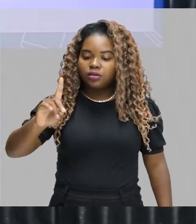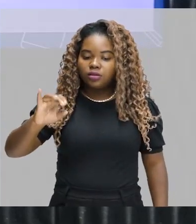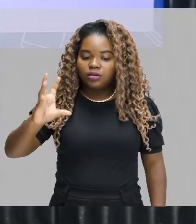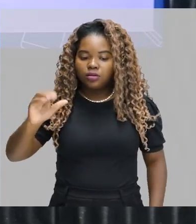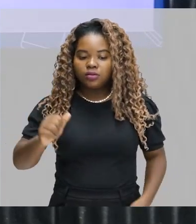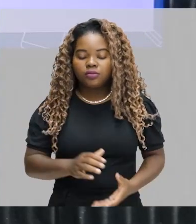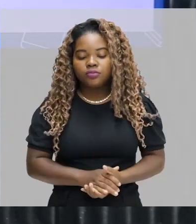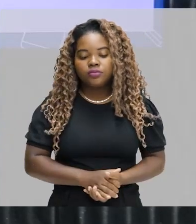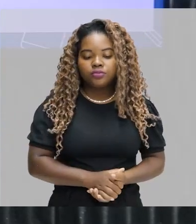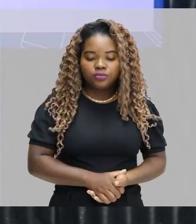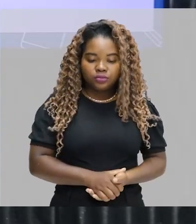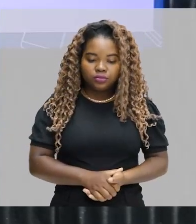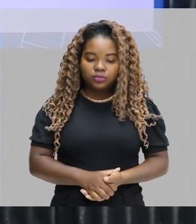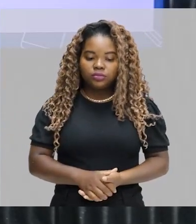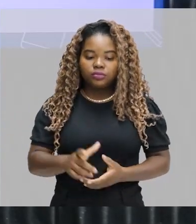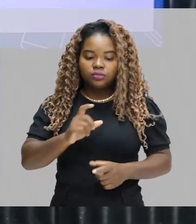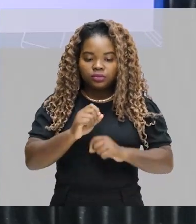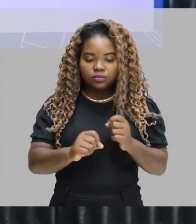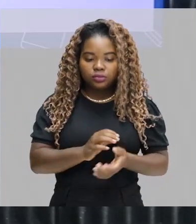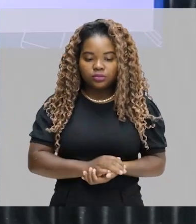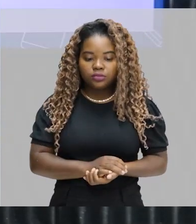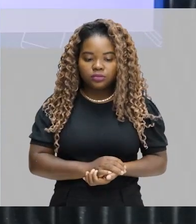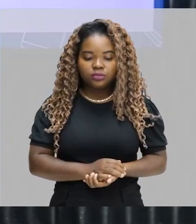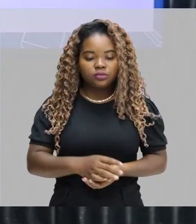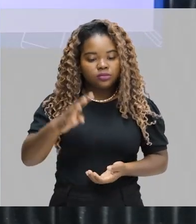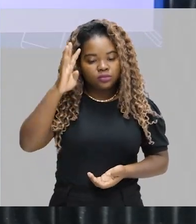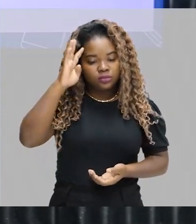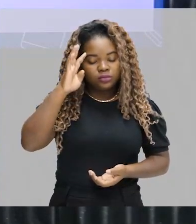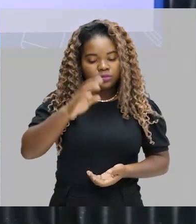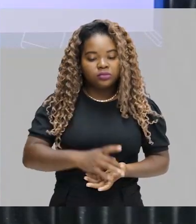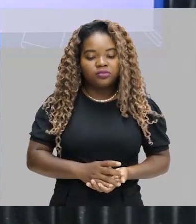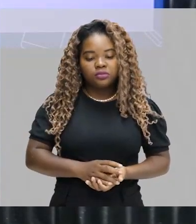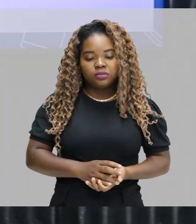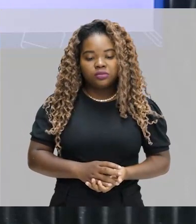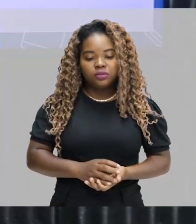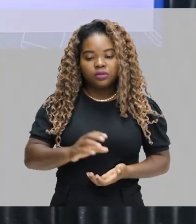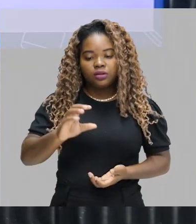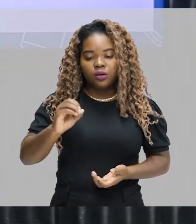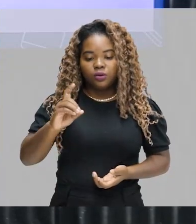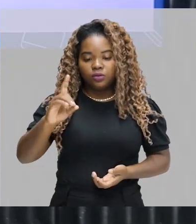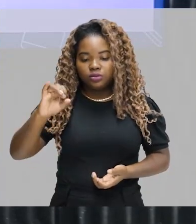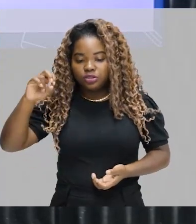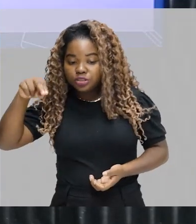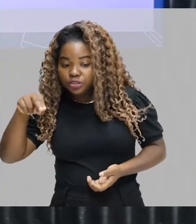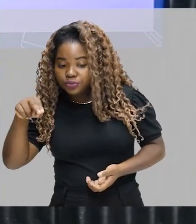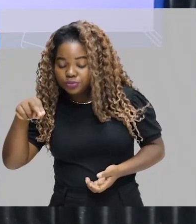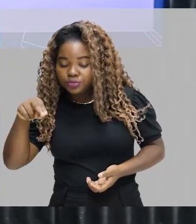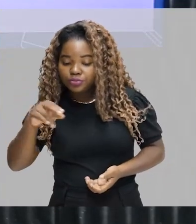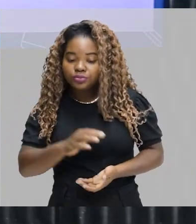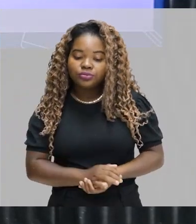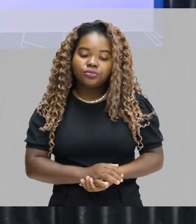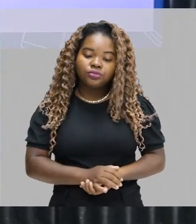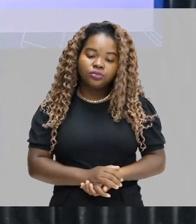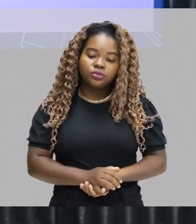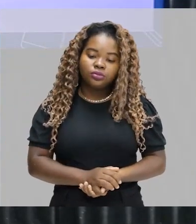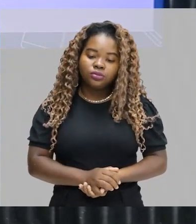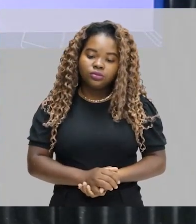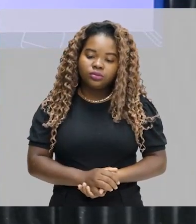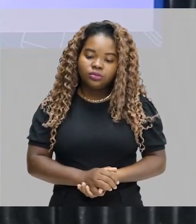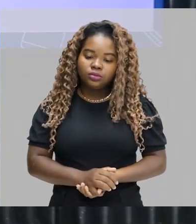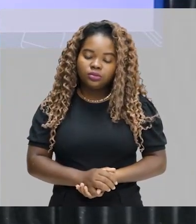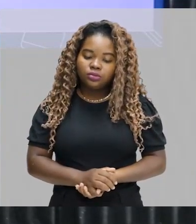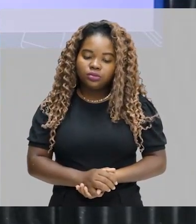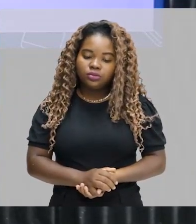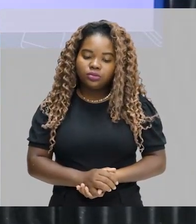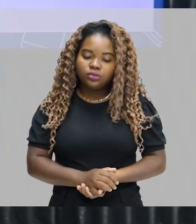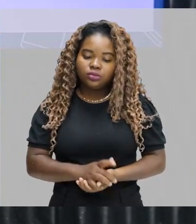Wednesday é o dia do deus que faz referência a Odin, o pai de Thor, que na da língua nórdica